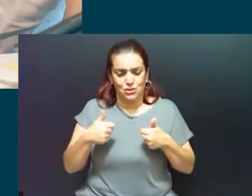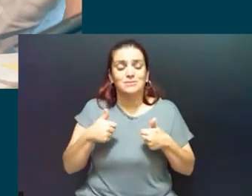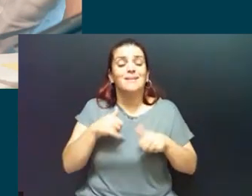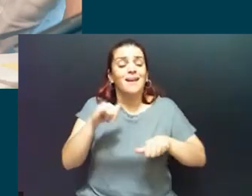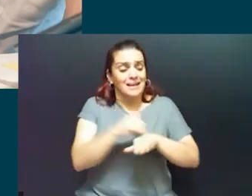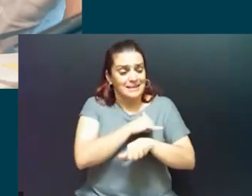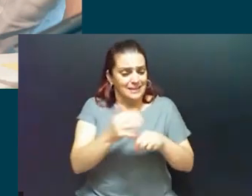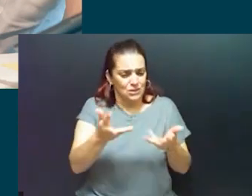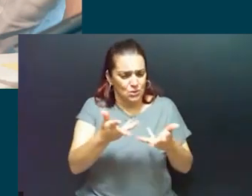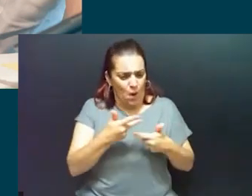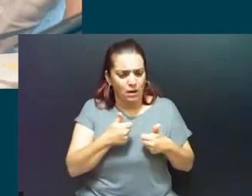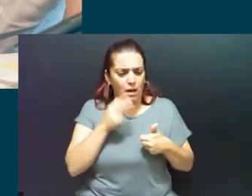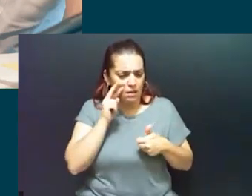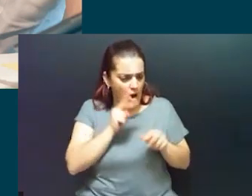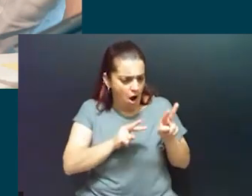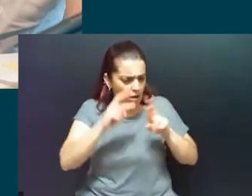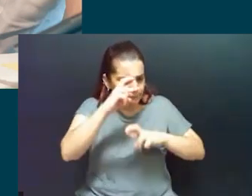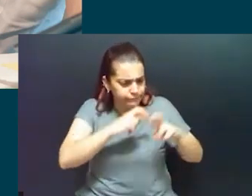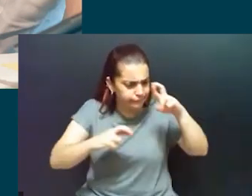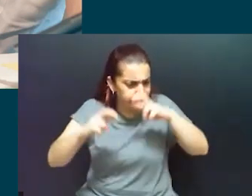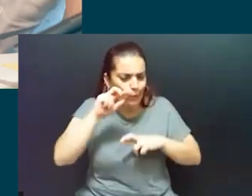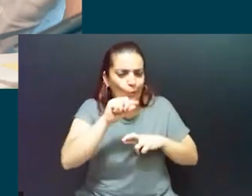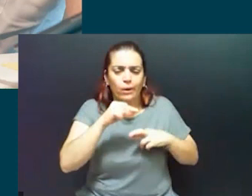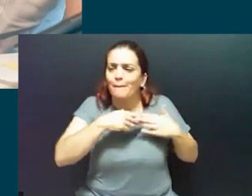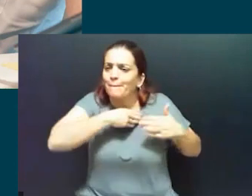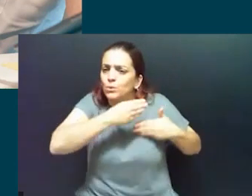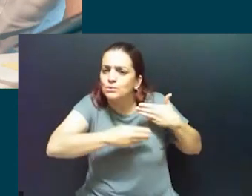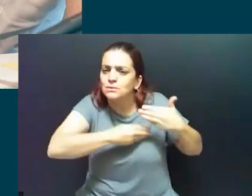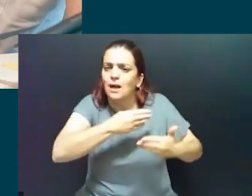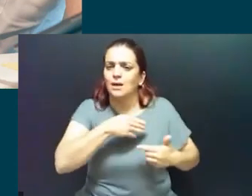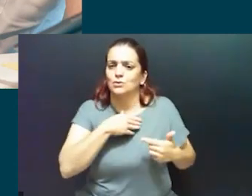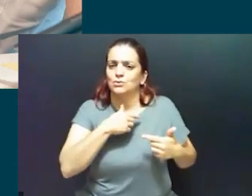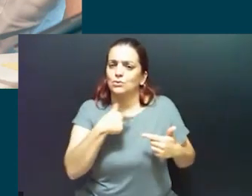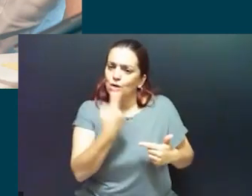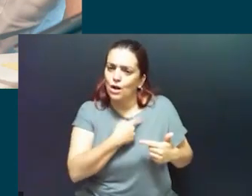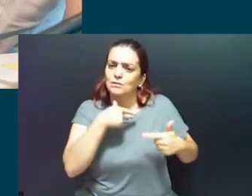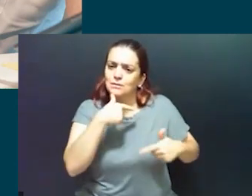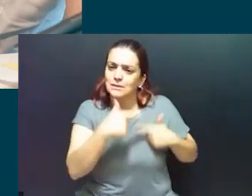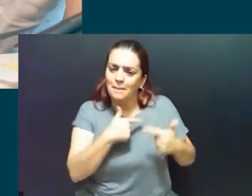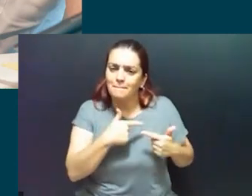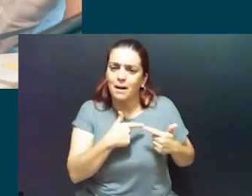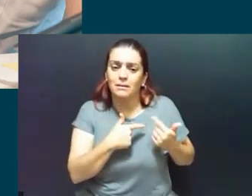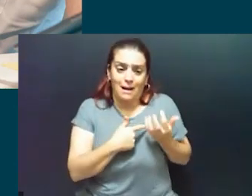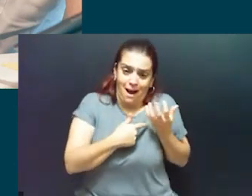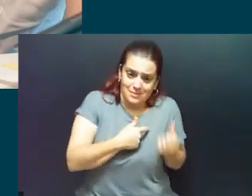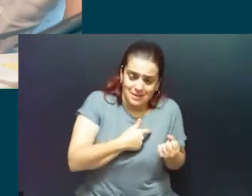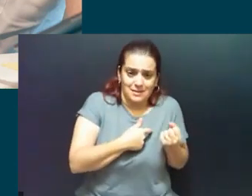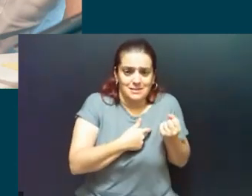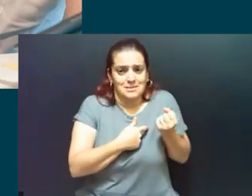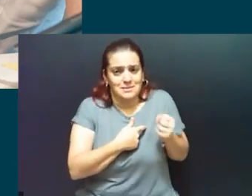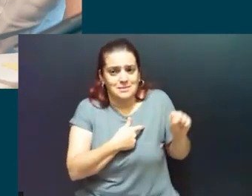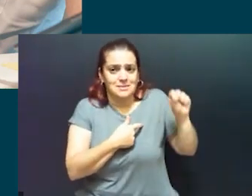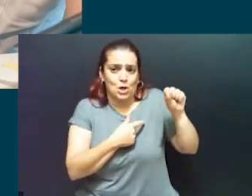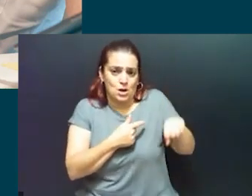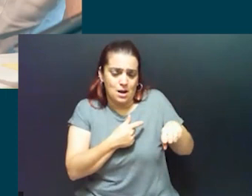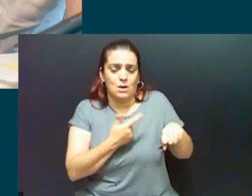mapeia todos os processos de como a gente trabalha, a gente vai definir os critérios de aceite, onde os critérios de aceite também